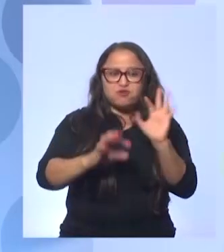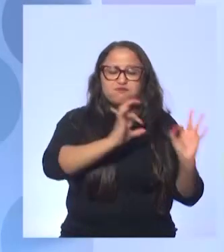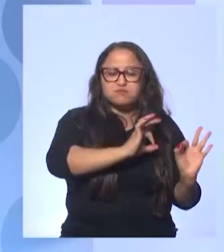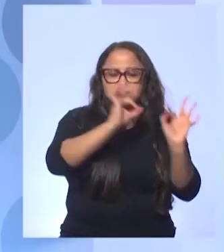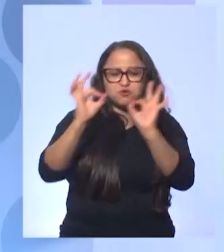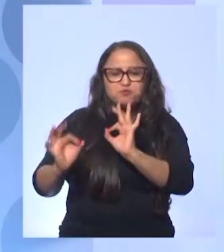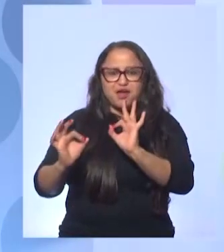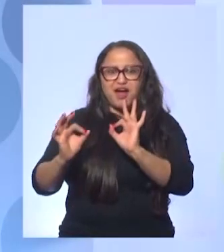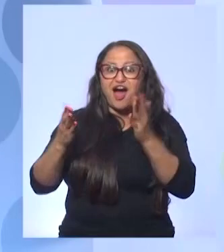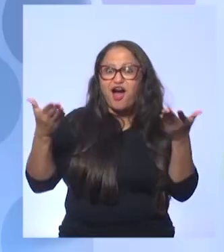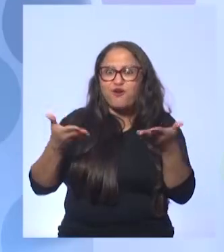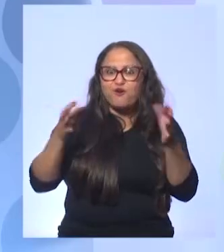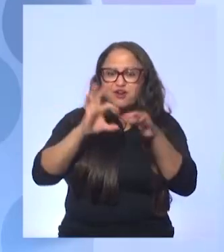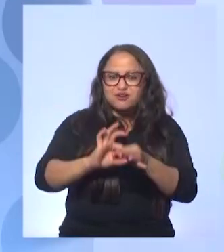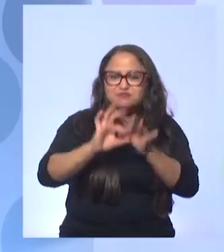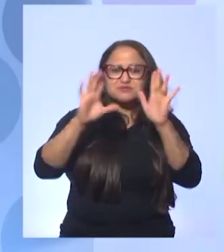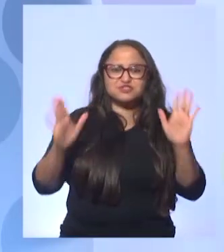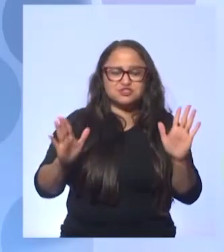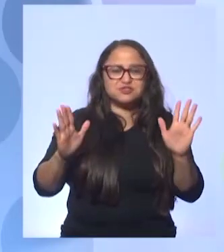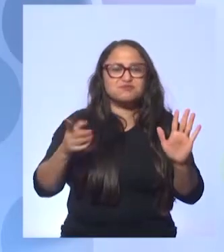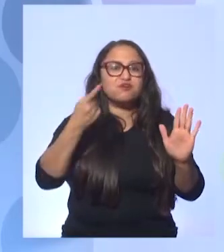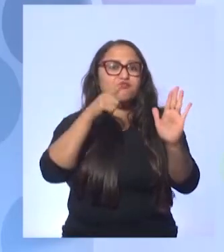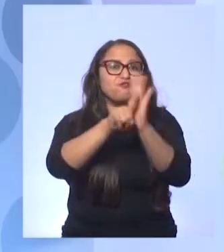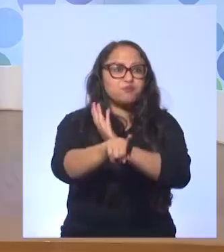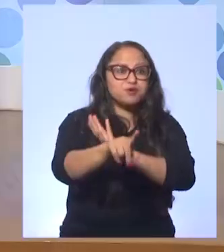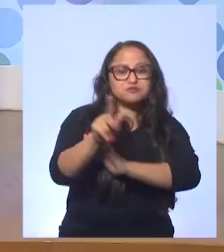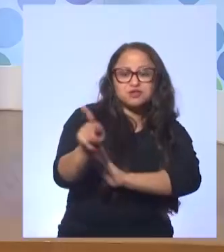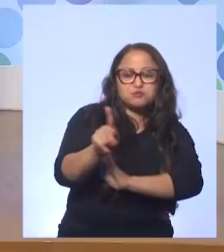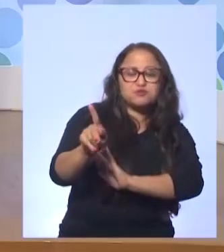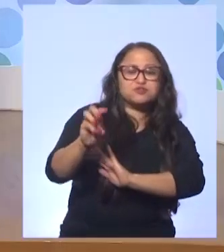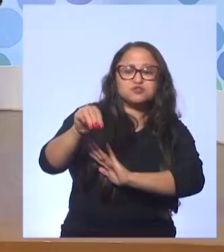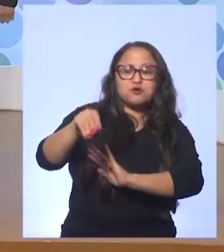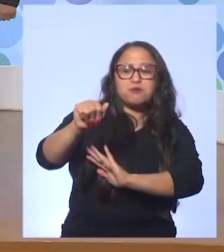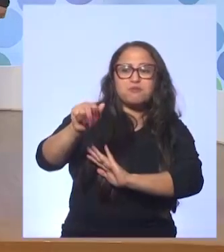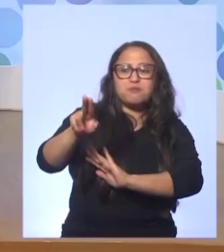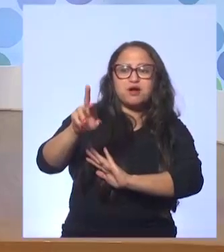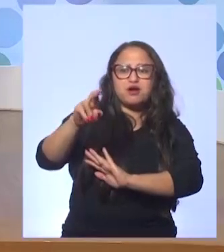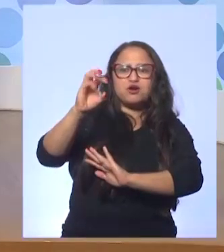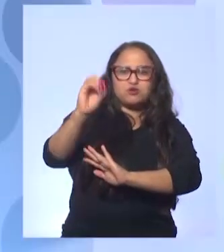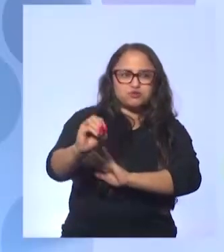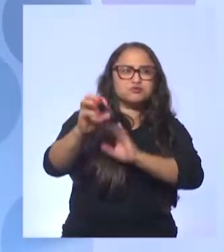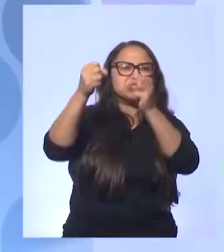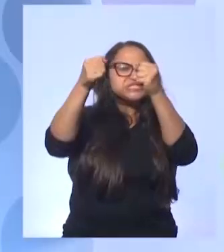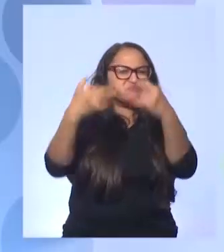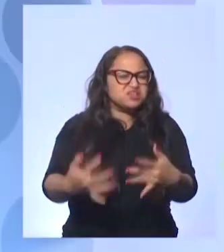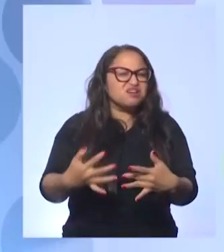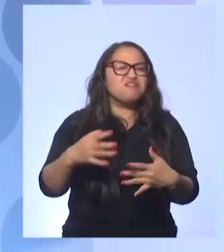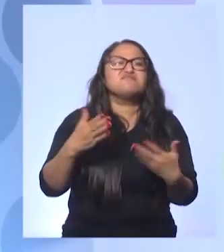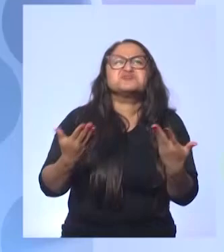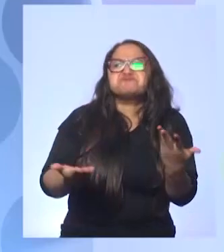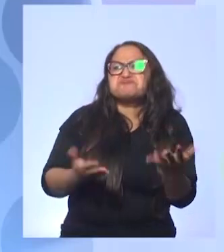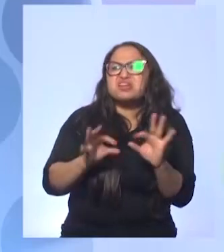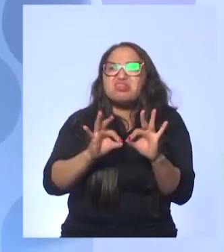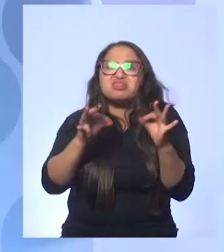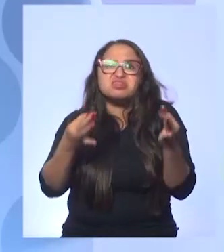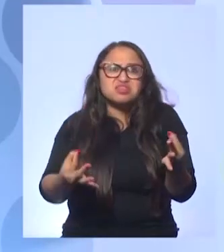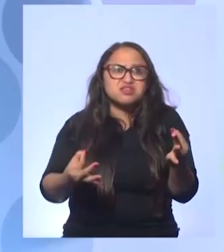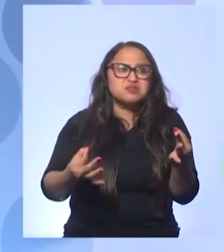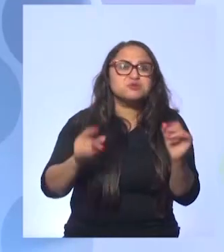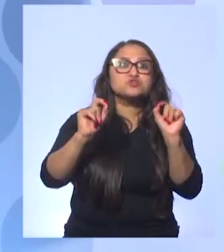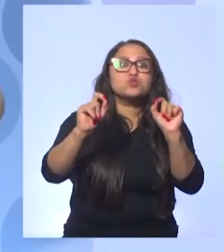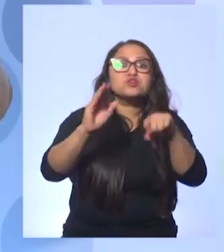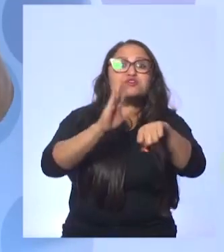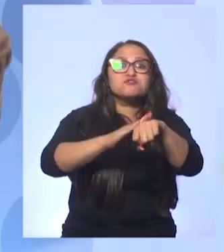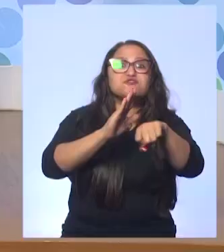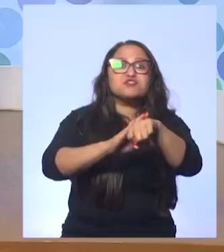uma dinâmica. Eu vou perguntar para o professor Mauro. Opa, surpresa! Você contar para a gente aí uma coisa simples, pequena, que você fez aí no final